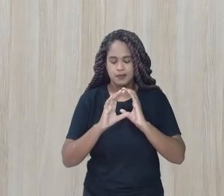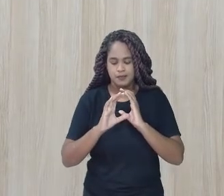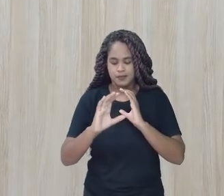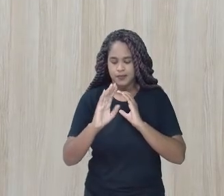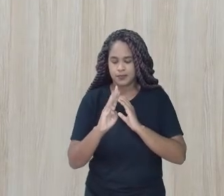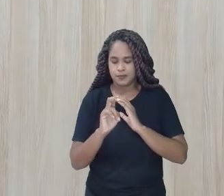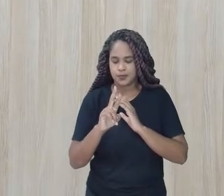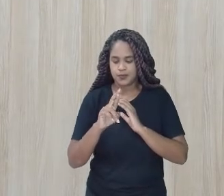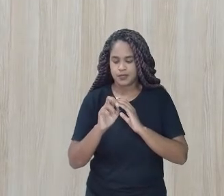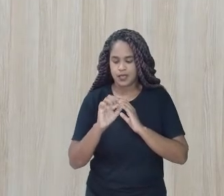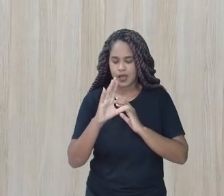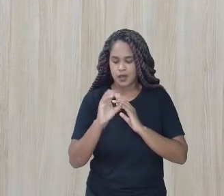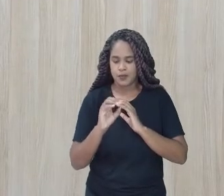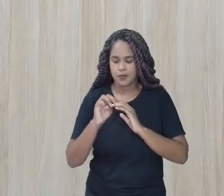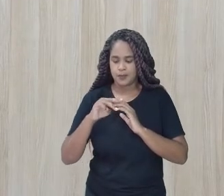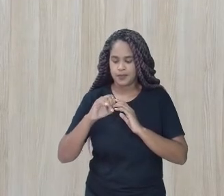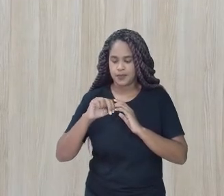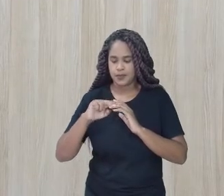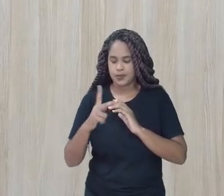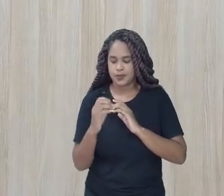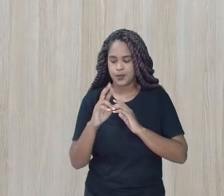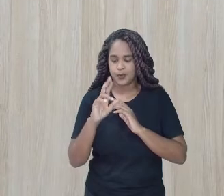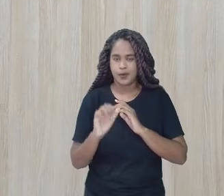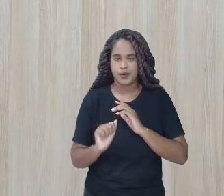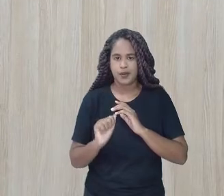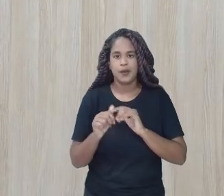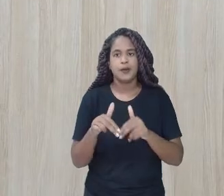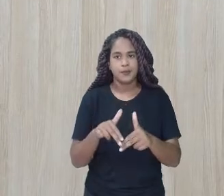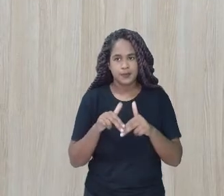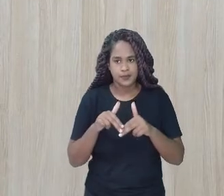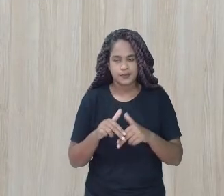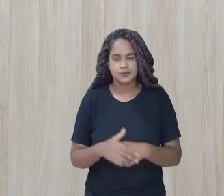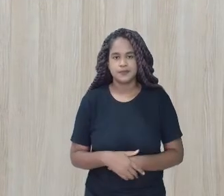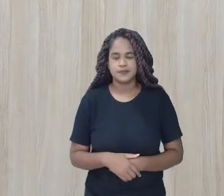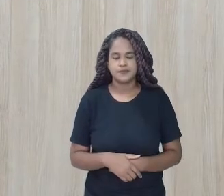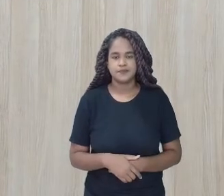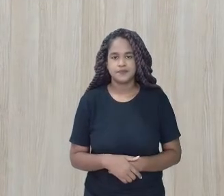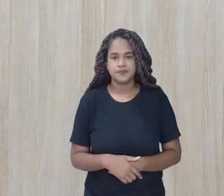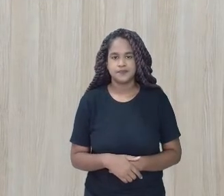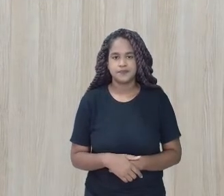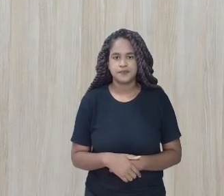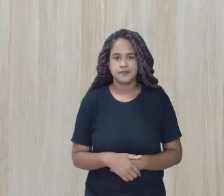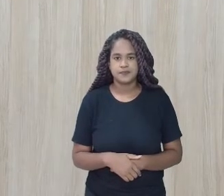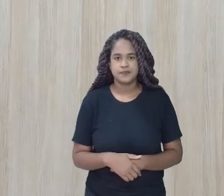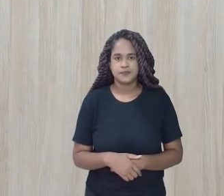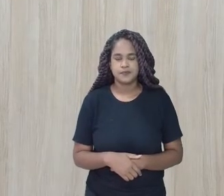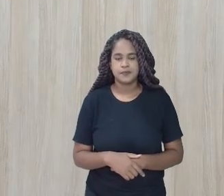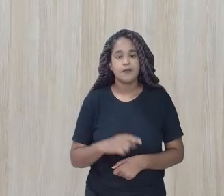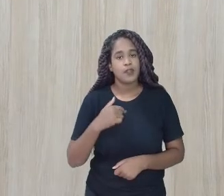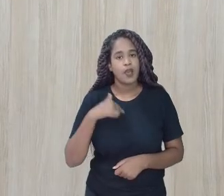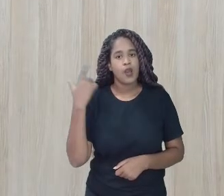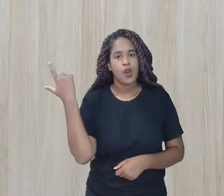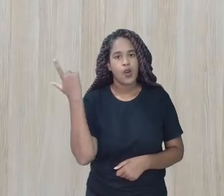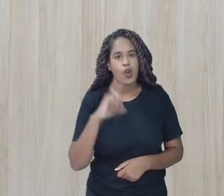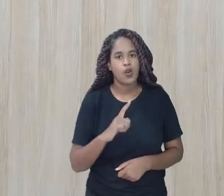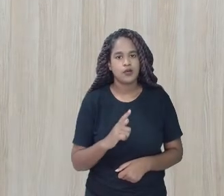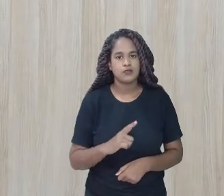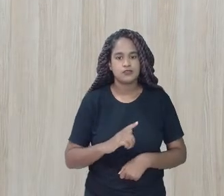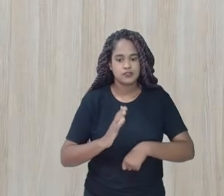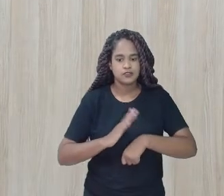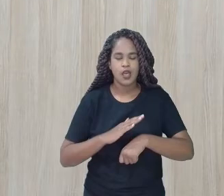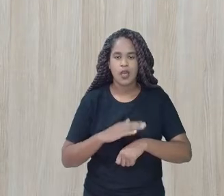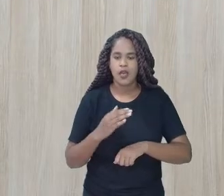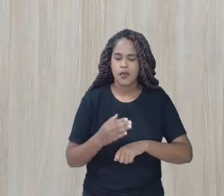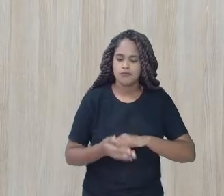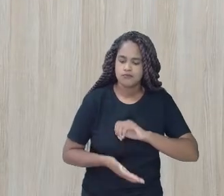esse fenômeno astrológico que a viagem no tempo acontece. Então,